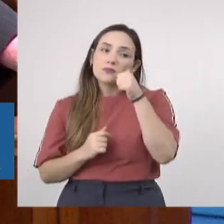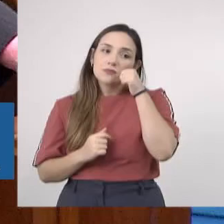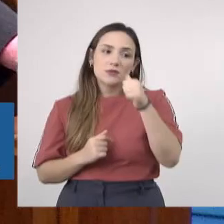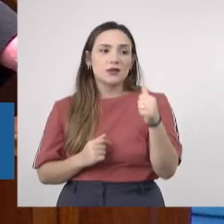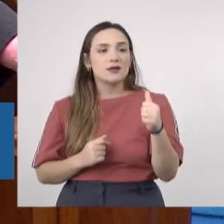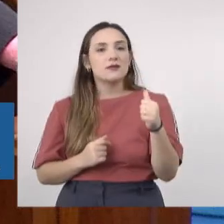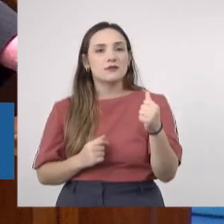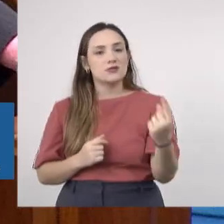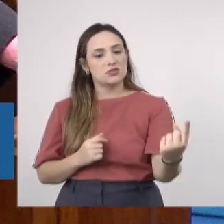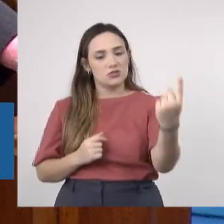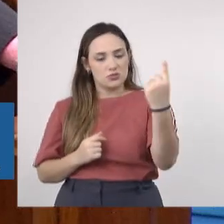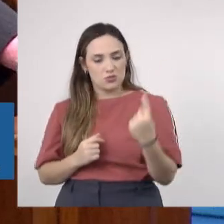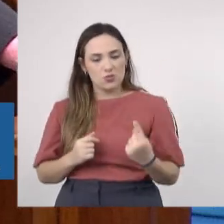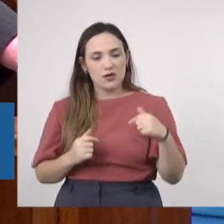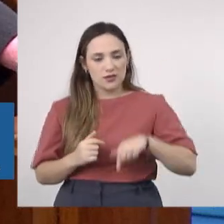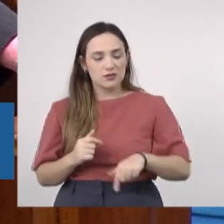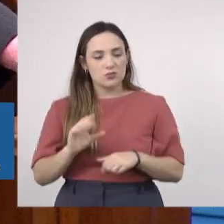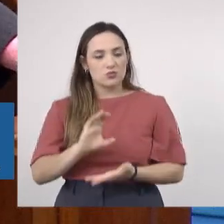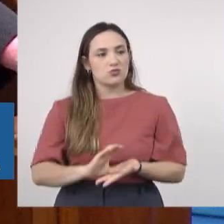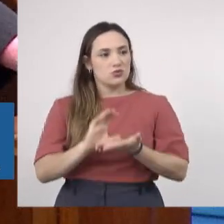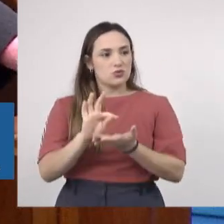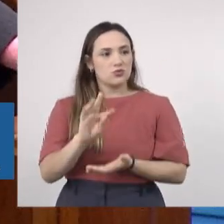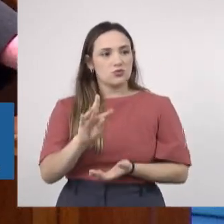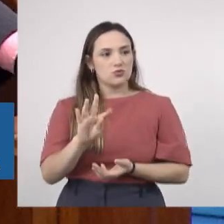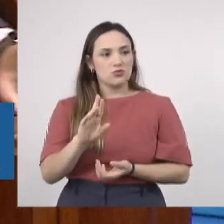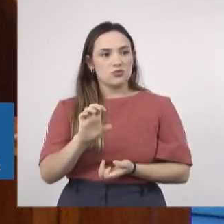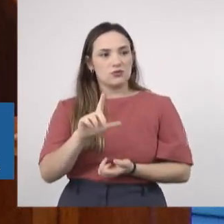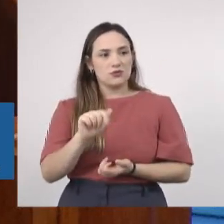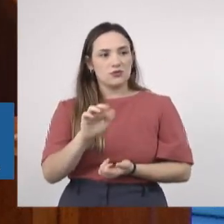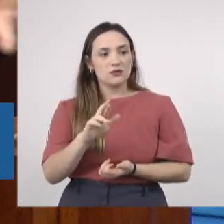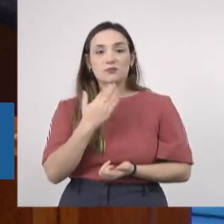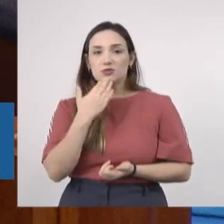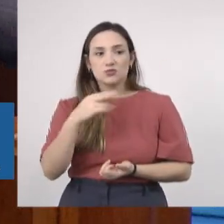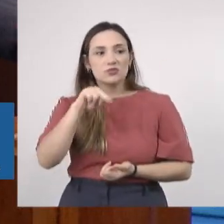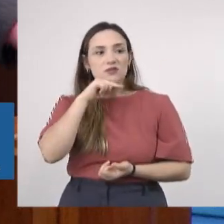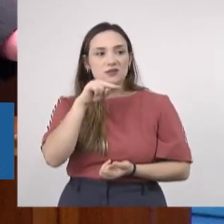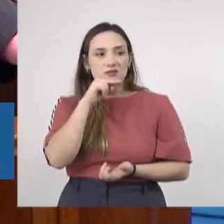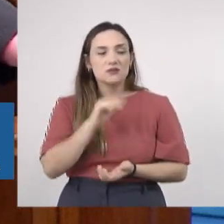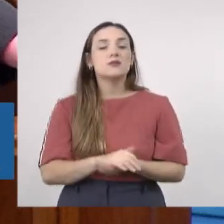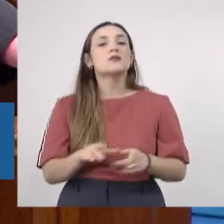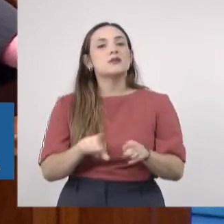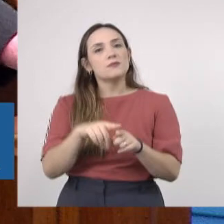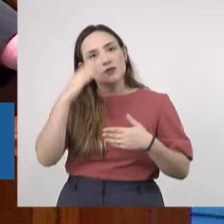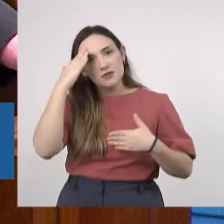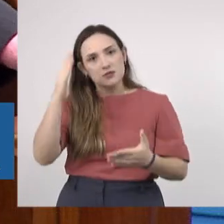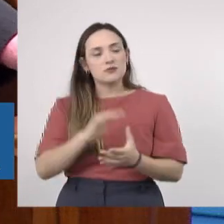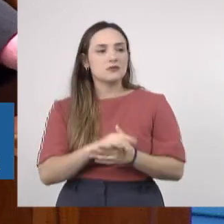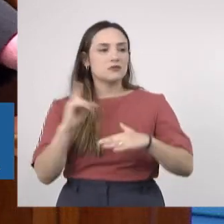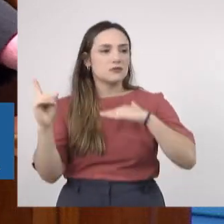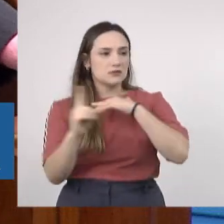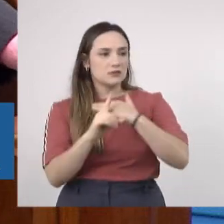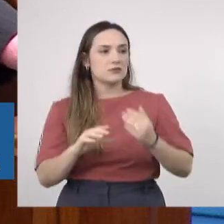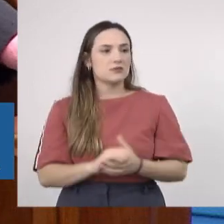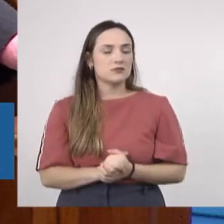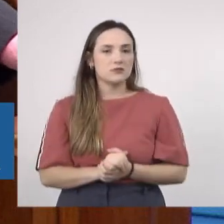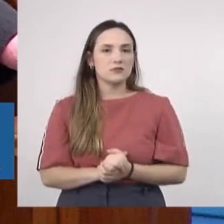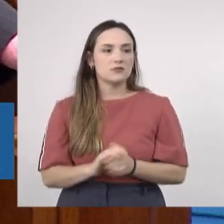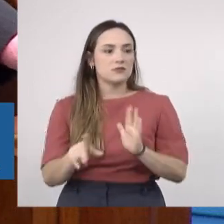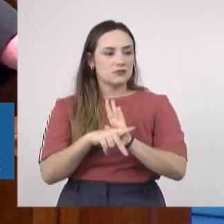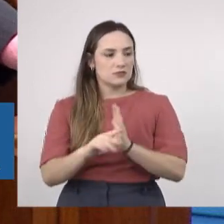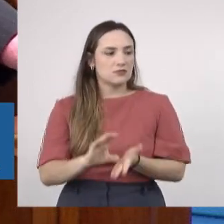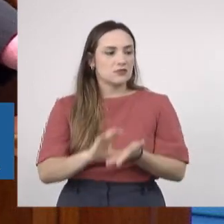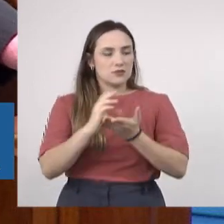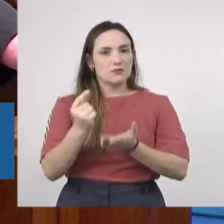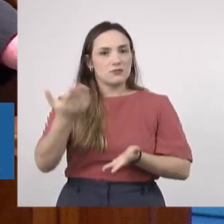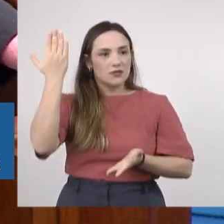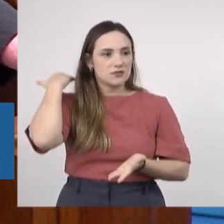meio a tudo isso que tem acontecido, foi ao Conselho Tutelar buscar um atendimento para o seu neto e veio agradecer também pelo atendimento feito pelo Conselho Tutelar há